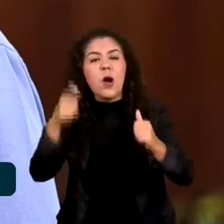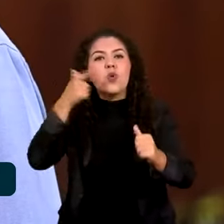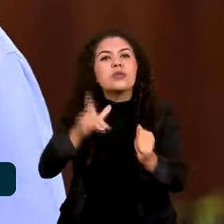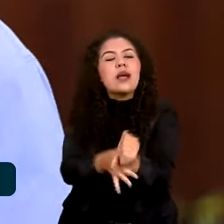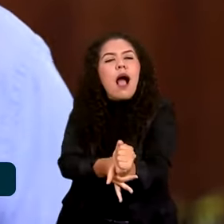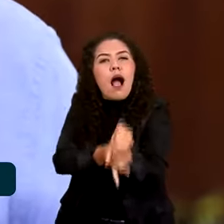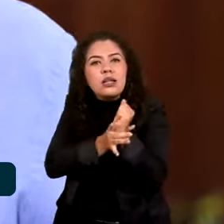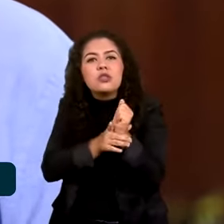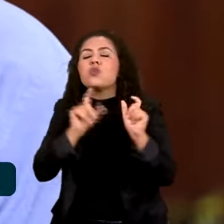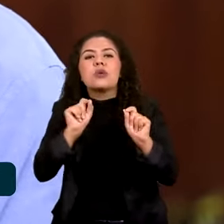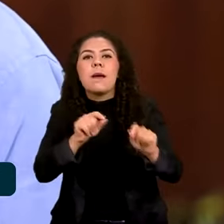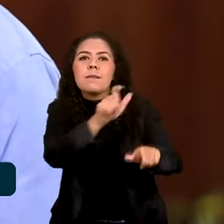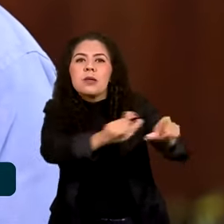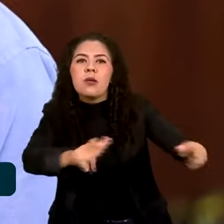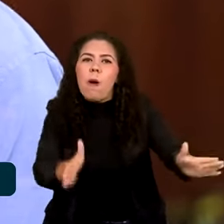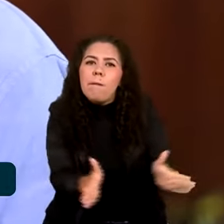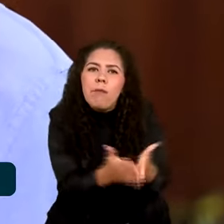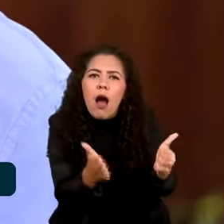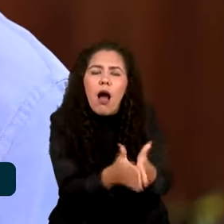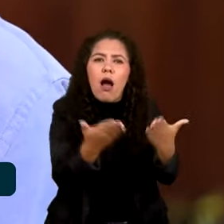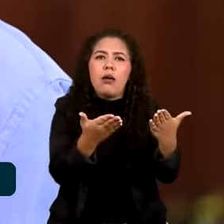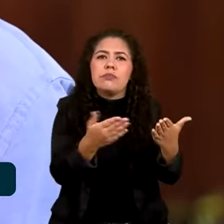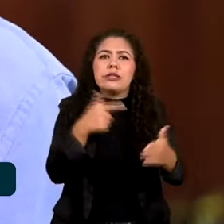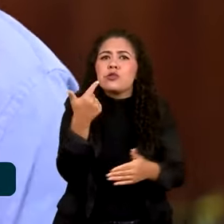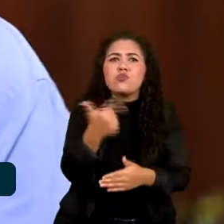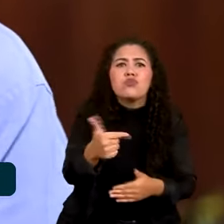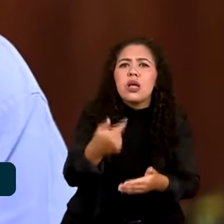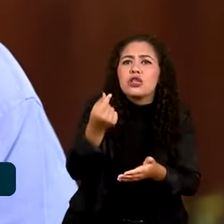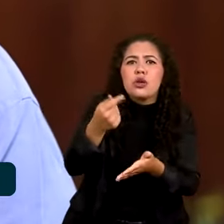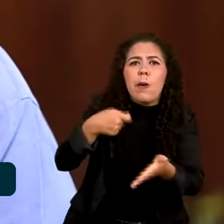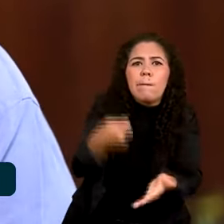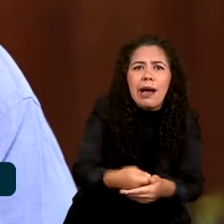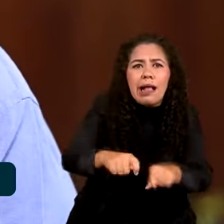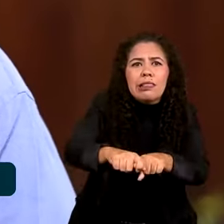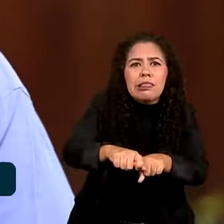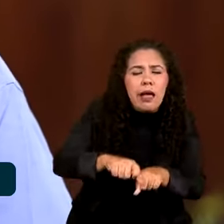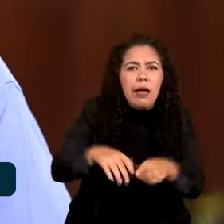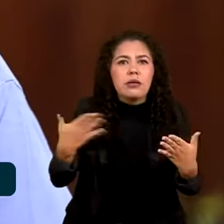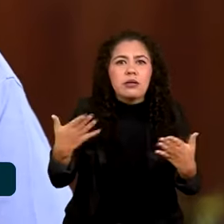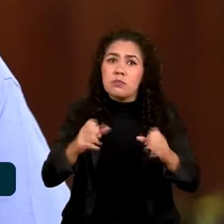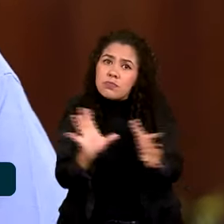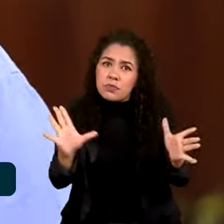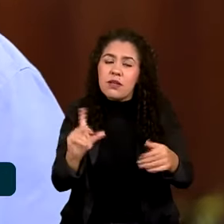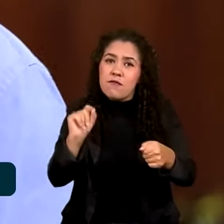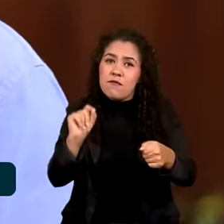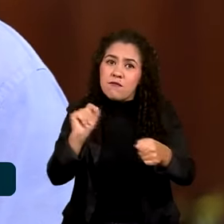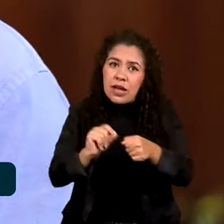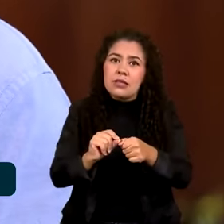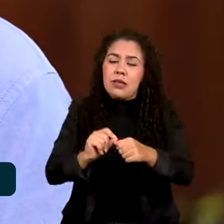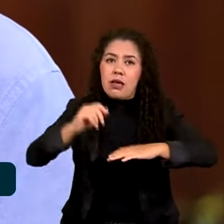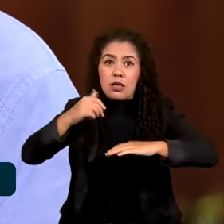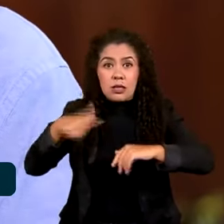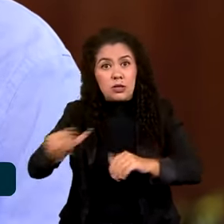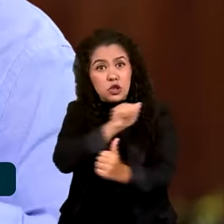pobres, sabe, que não tinha dinheiro para comprar um tênis, pudesse praticar esporte. Porque o que acontece? A iniciativa